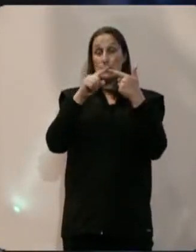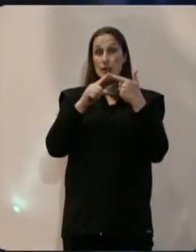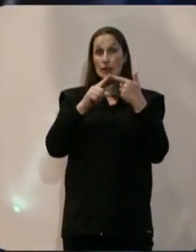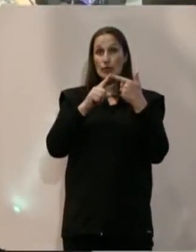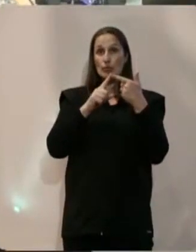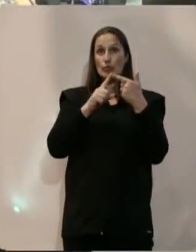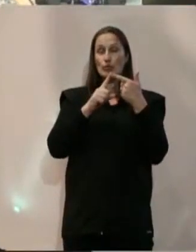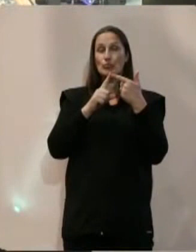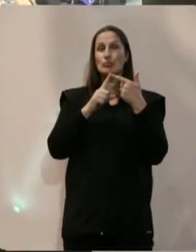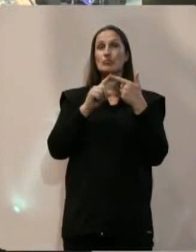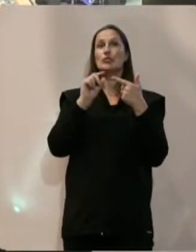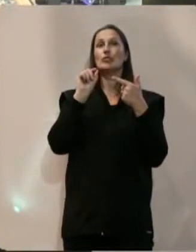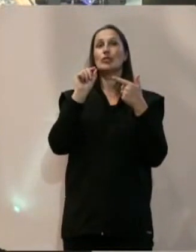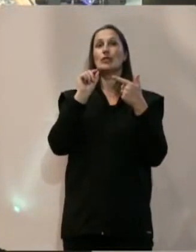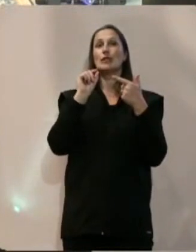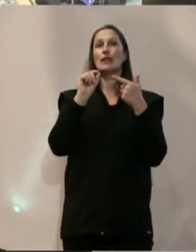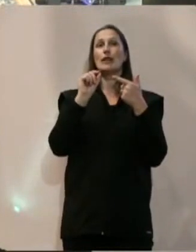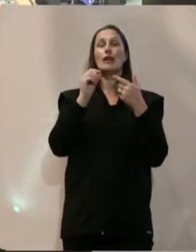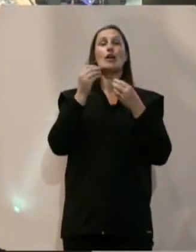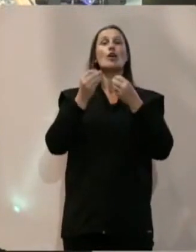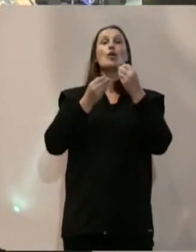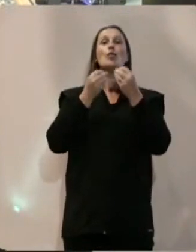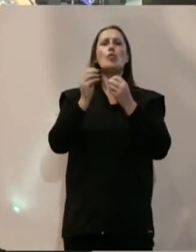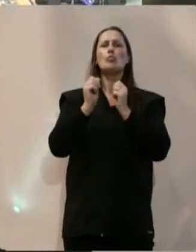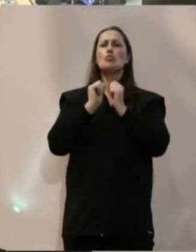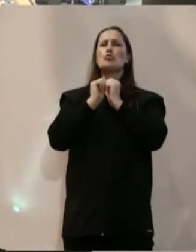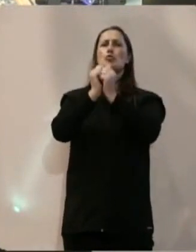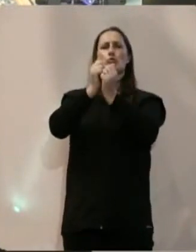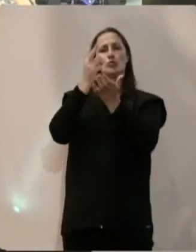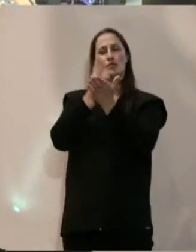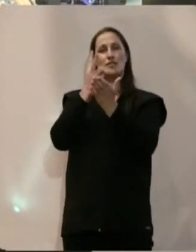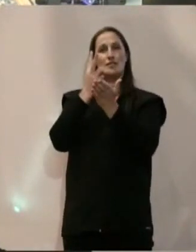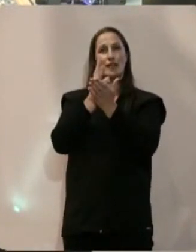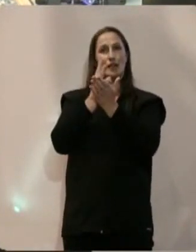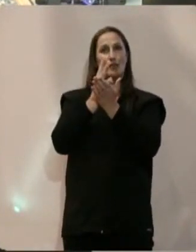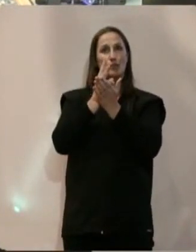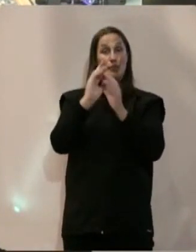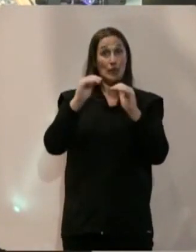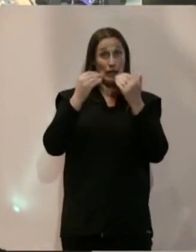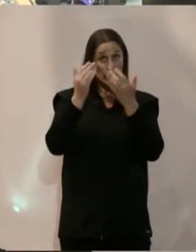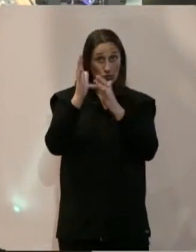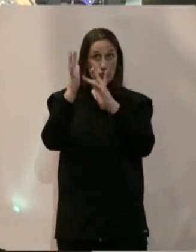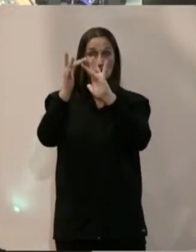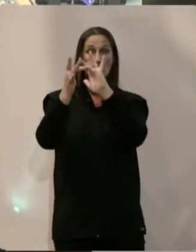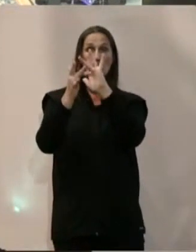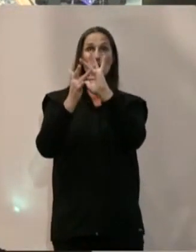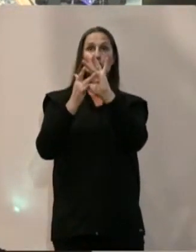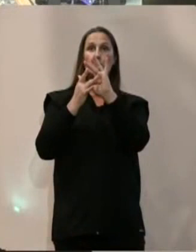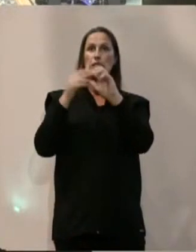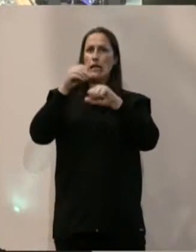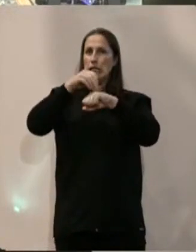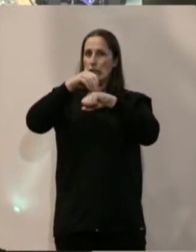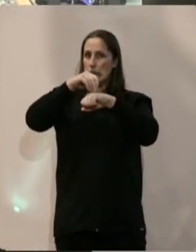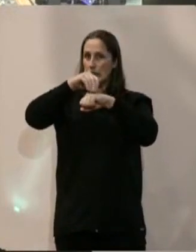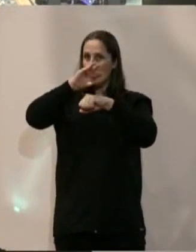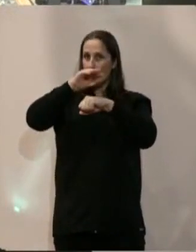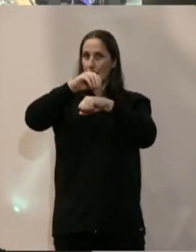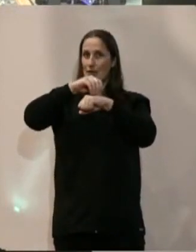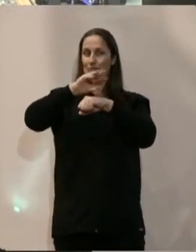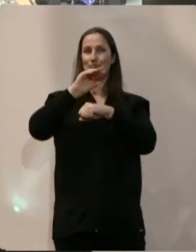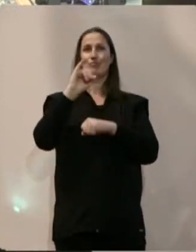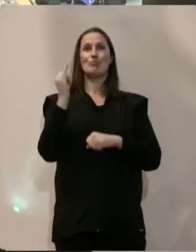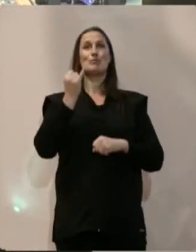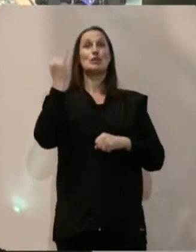ainda foi: como permanecer? E aí então Jesus dá uma série de dicas tão importantes.